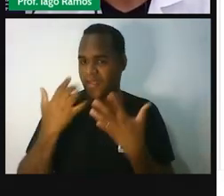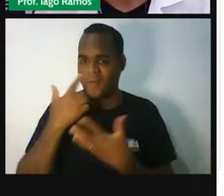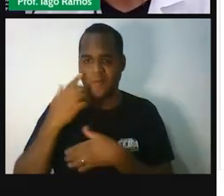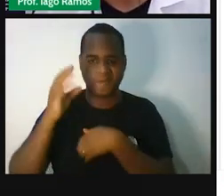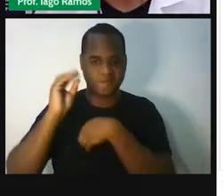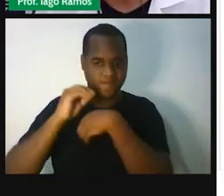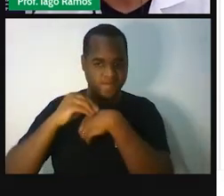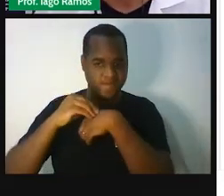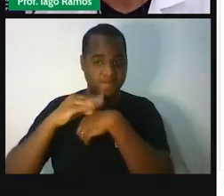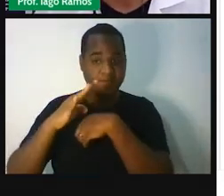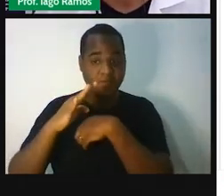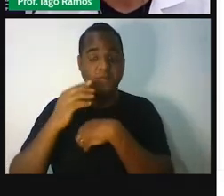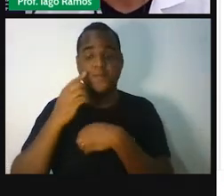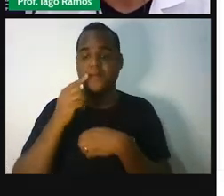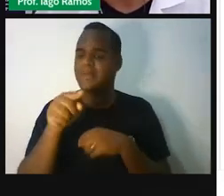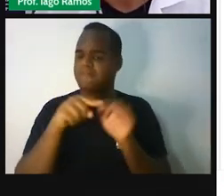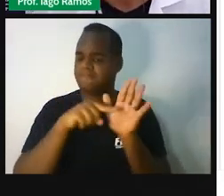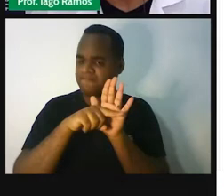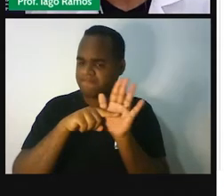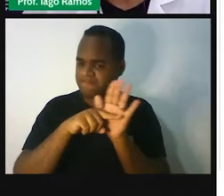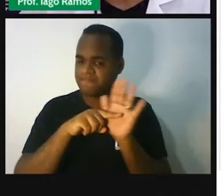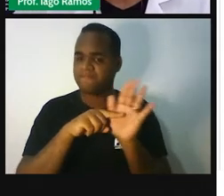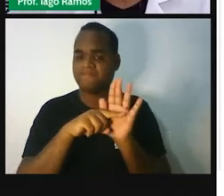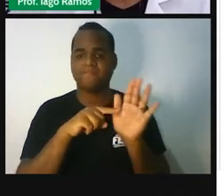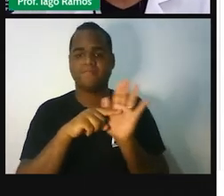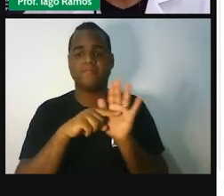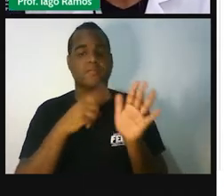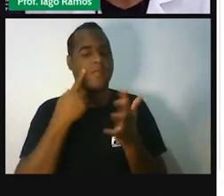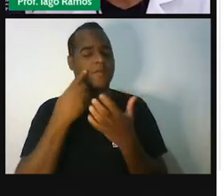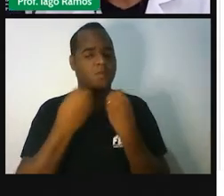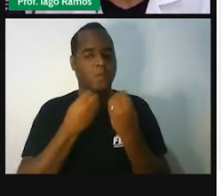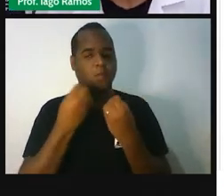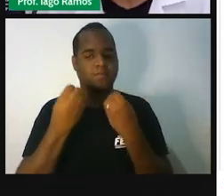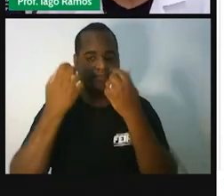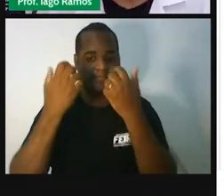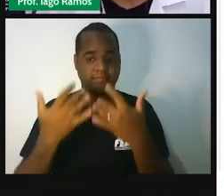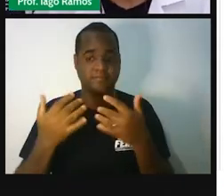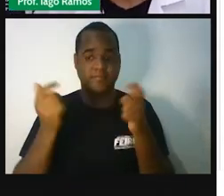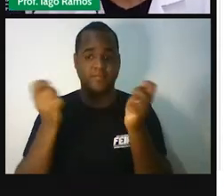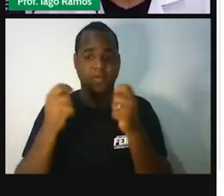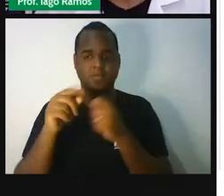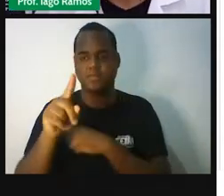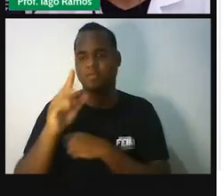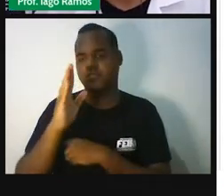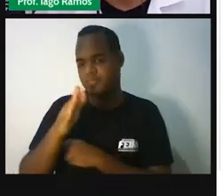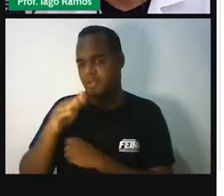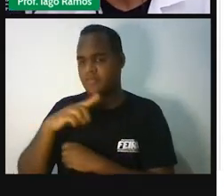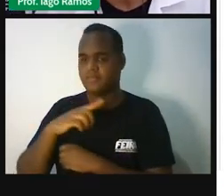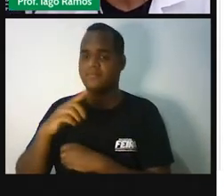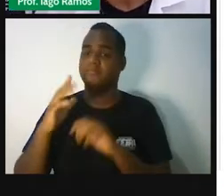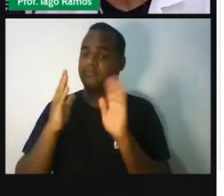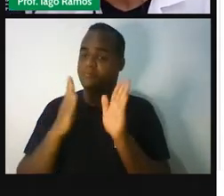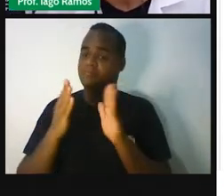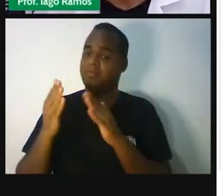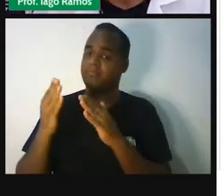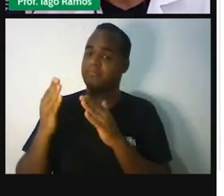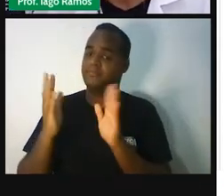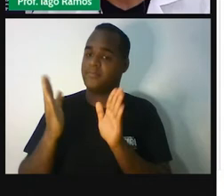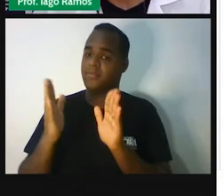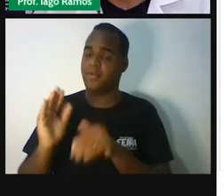gente analisar juntos, certo? Uma situação que talvez você já tenha passado por ela.